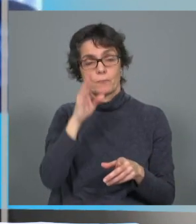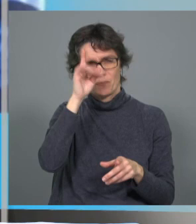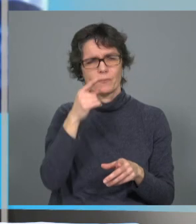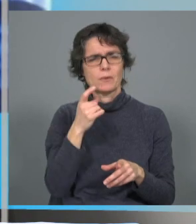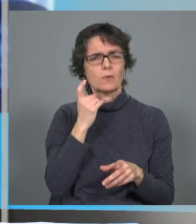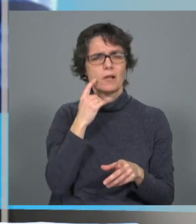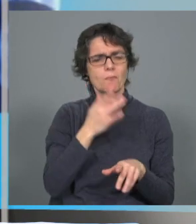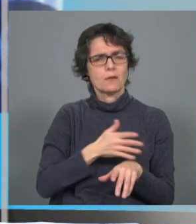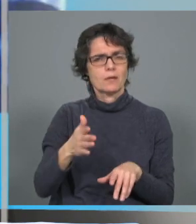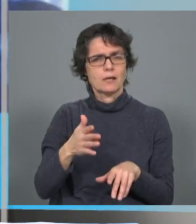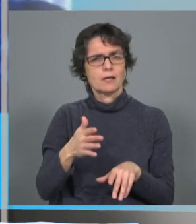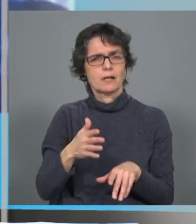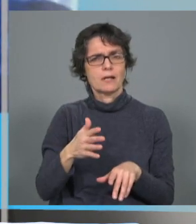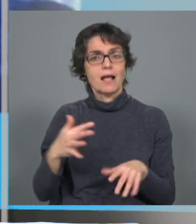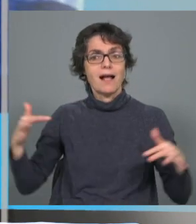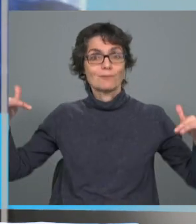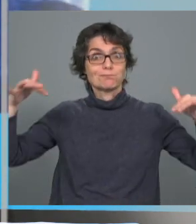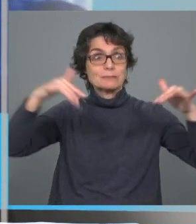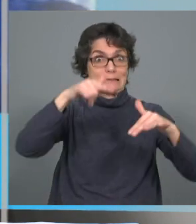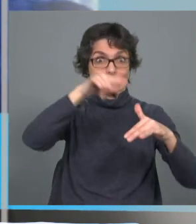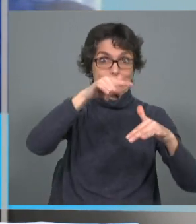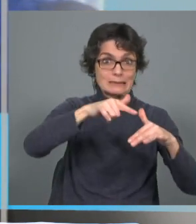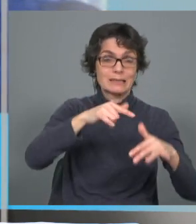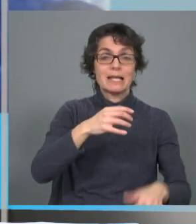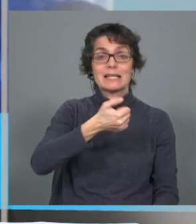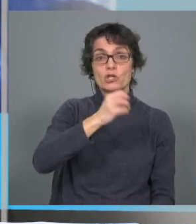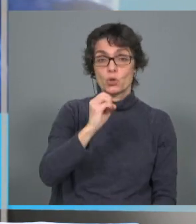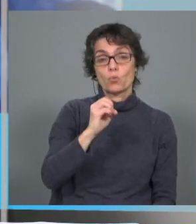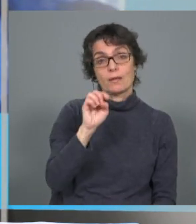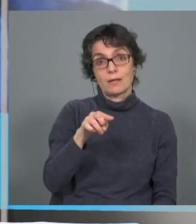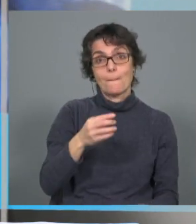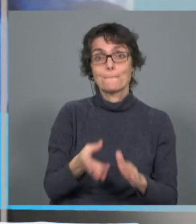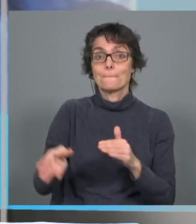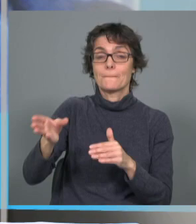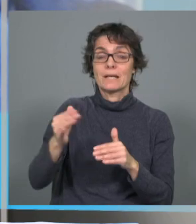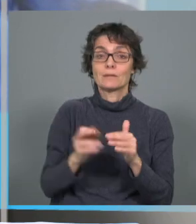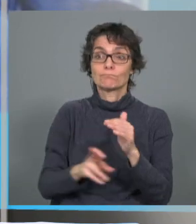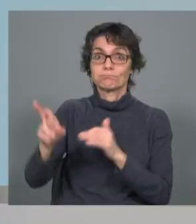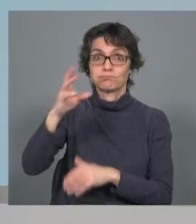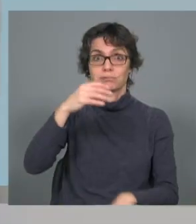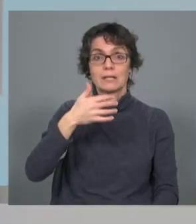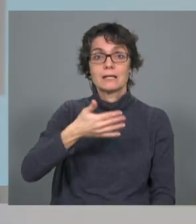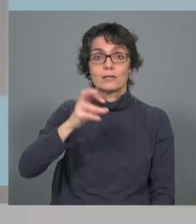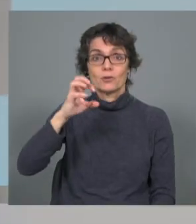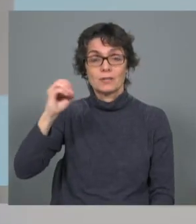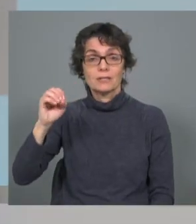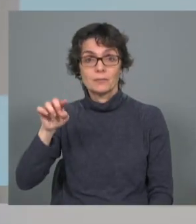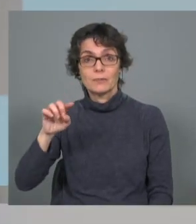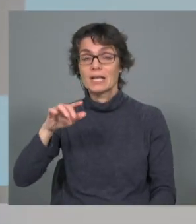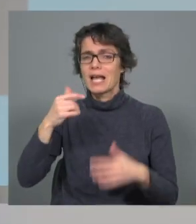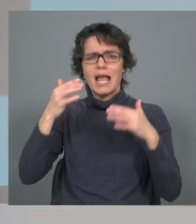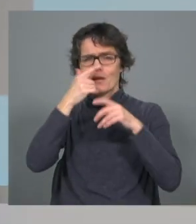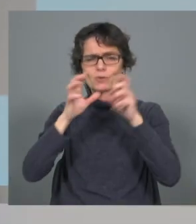pessoas para 180 mil. A gente imagina o que é, quer dizer, é mais 3 vezes, é inacreditável. E tudo ao redor do templo, não é? Tudo ao redor do